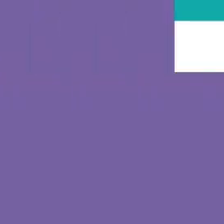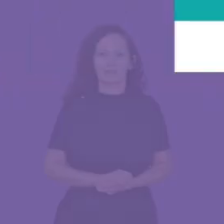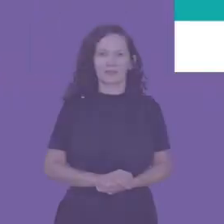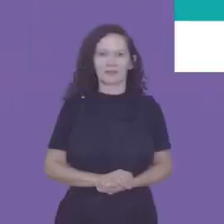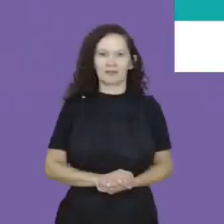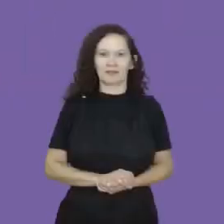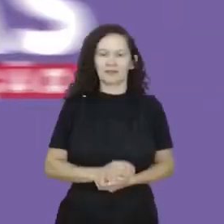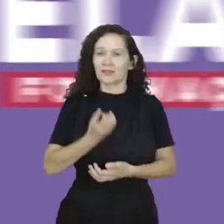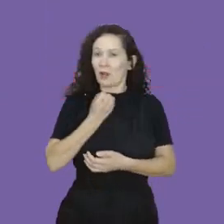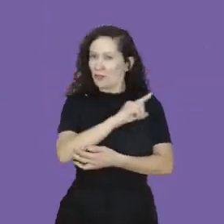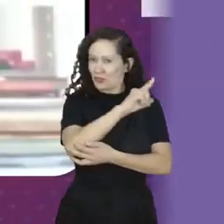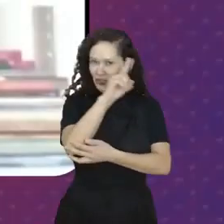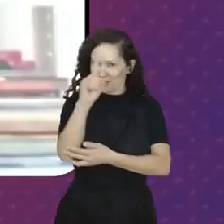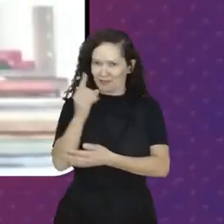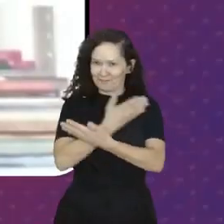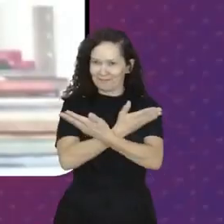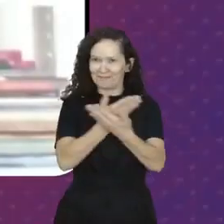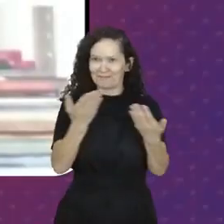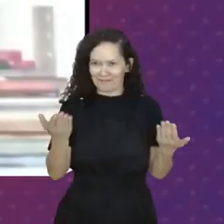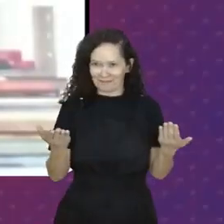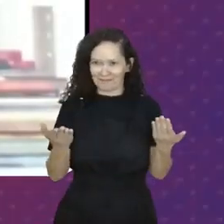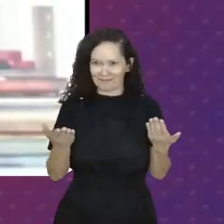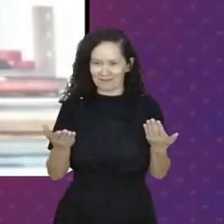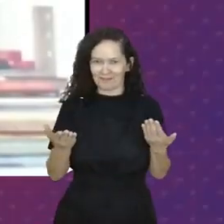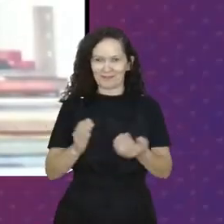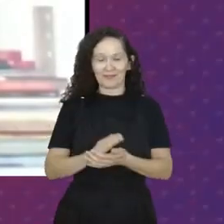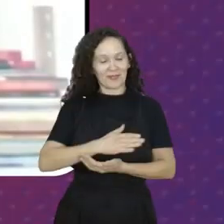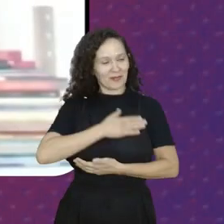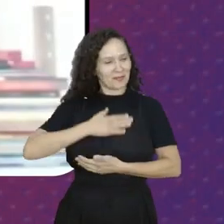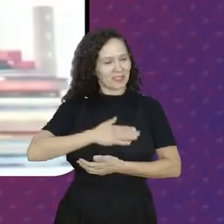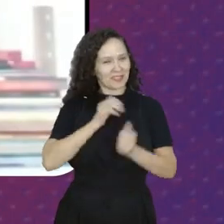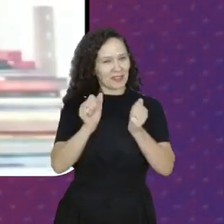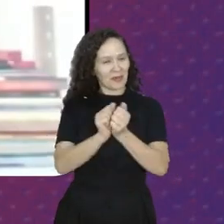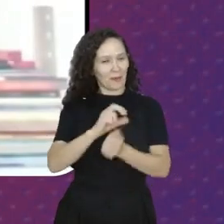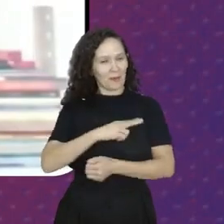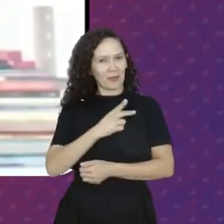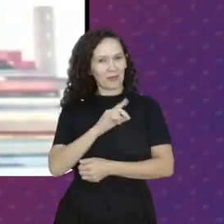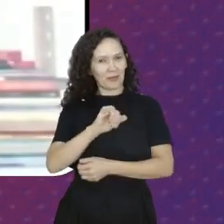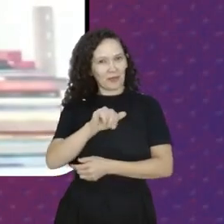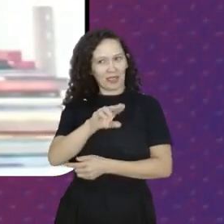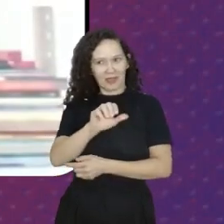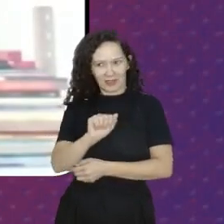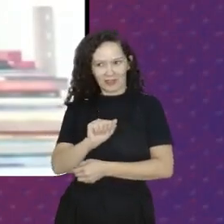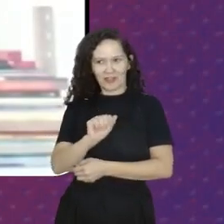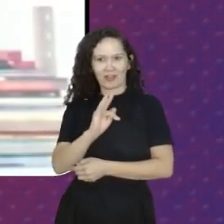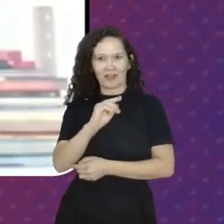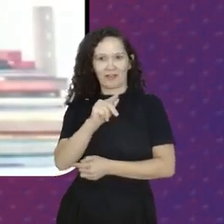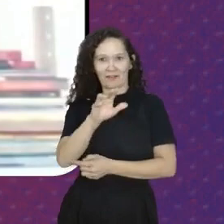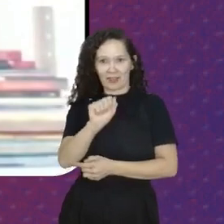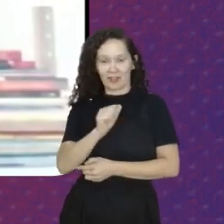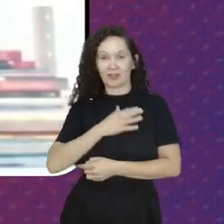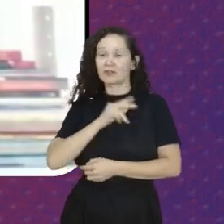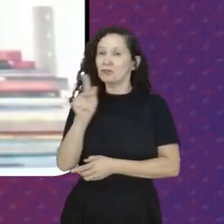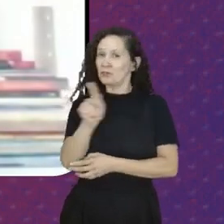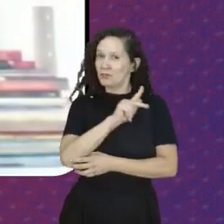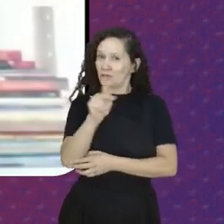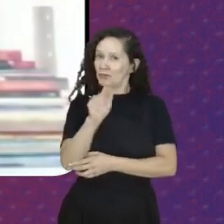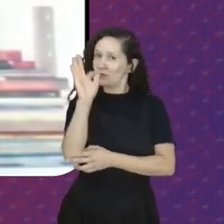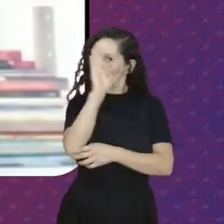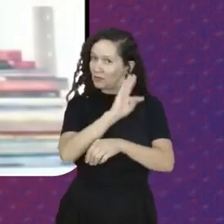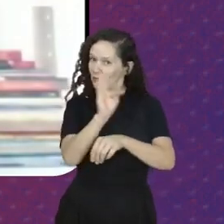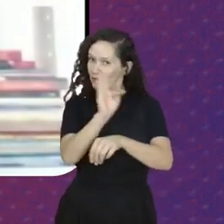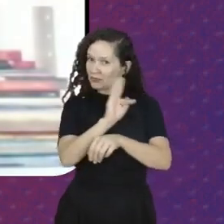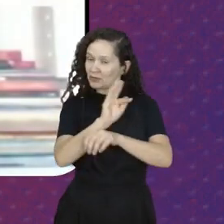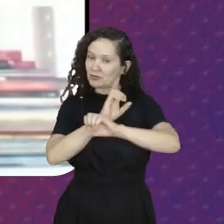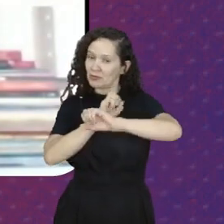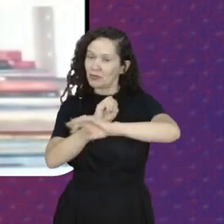Bom dia, é um prazer estar aqui. Meu nome é Lívia Fraga Vieira, sou professora da Faculdade de